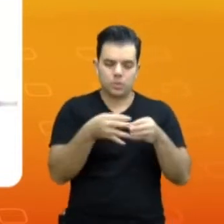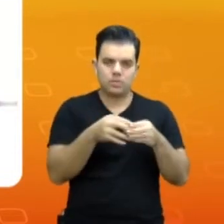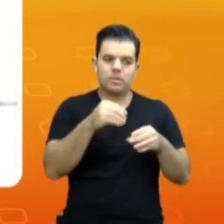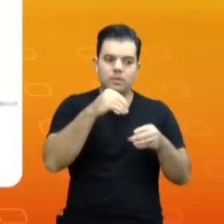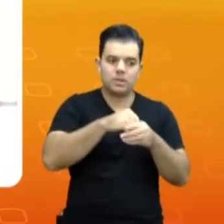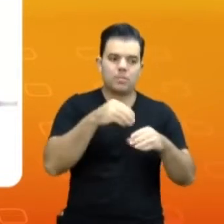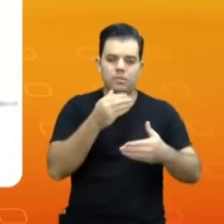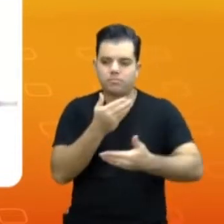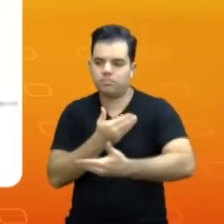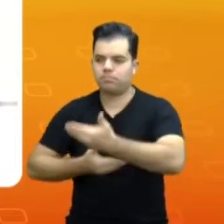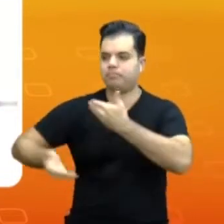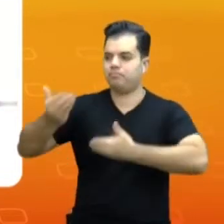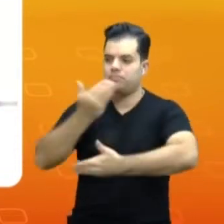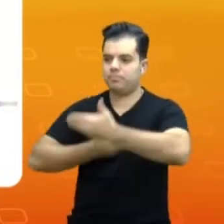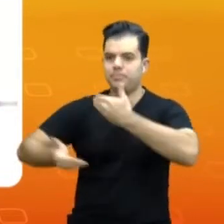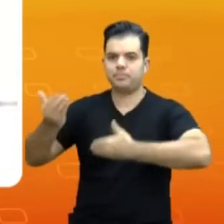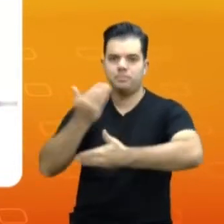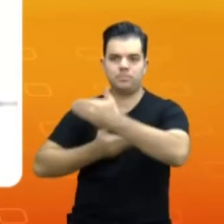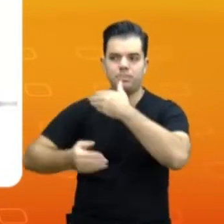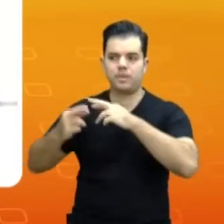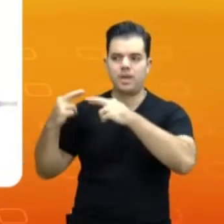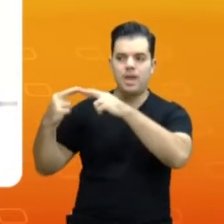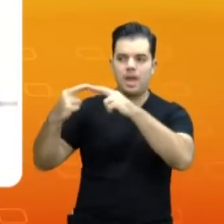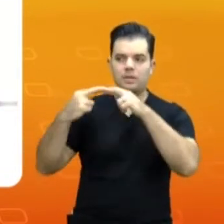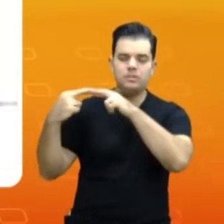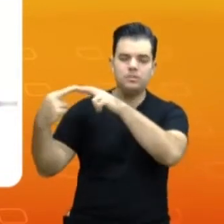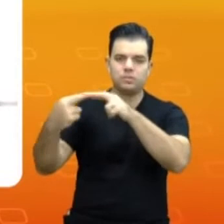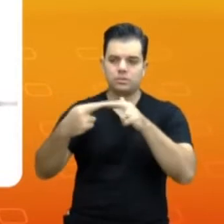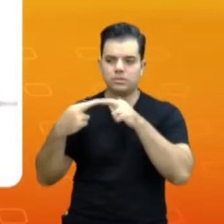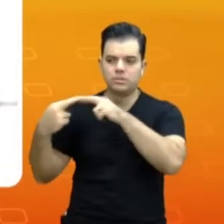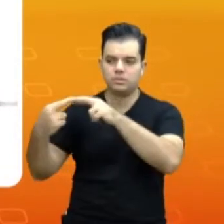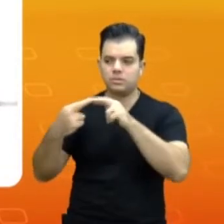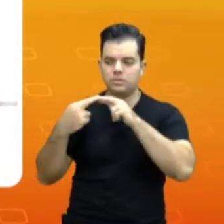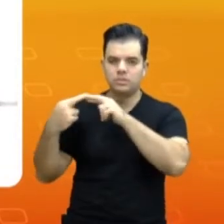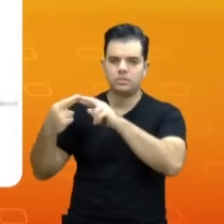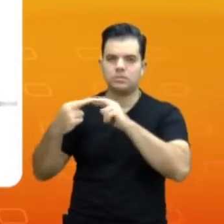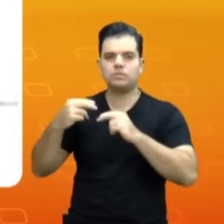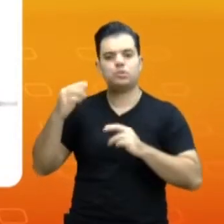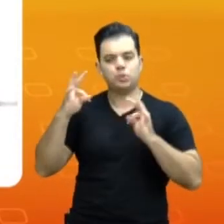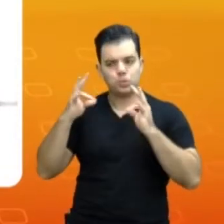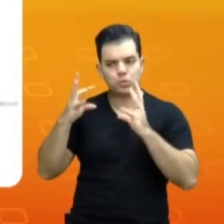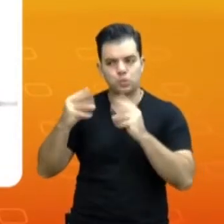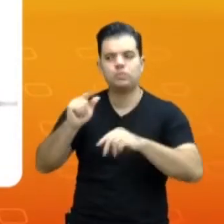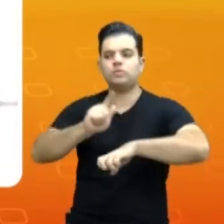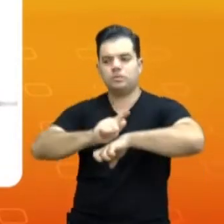do tráfego de sinal em cima da rede dele, da gestão de rede dele que ele tem,